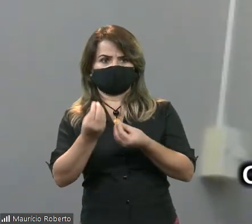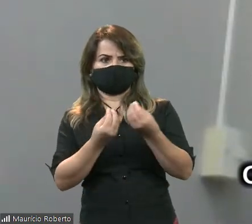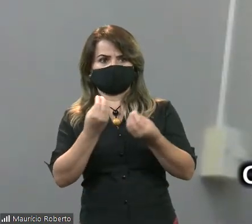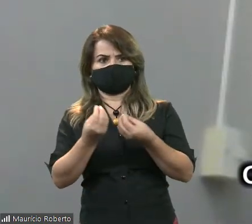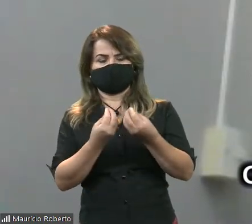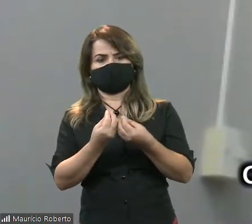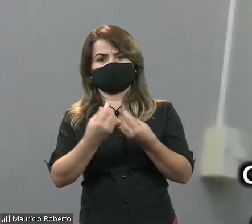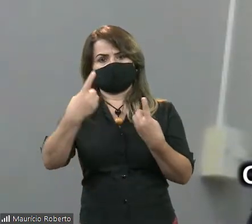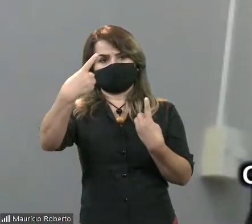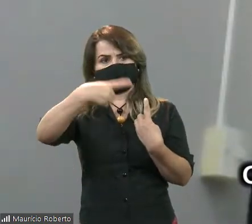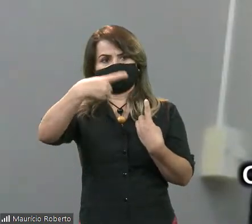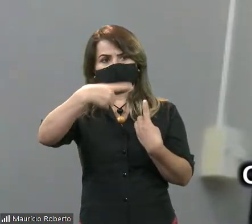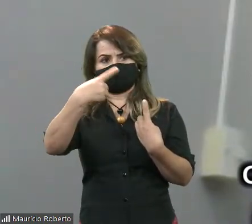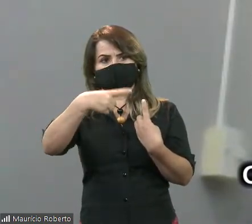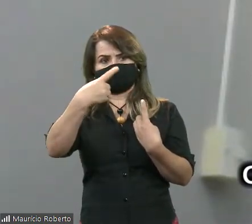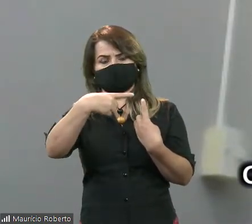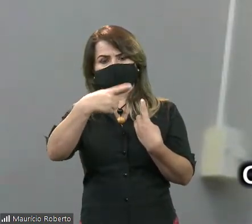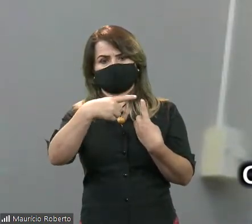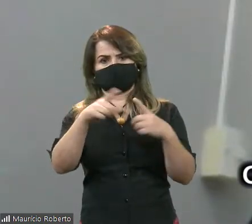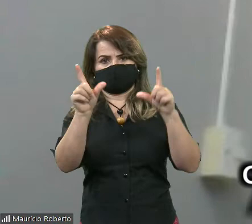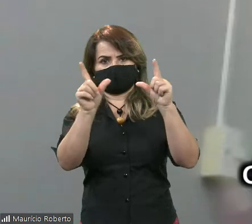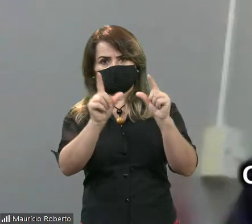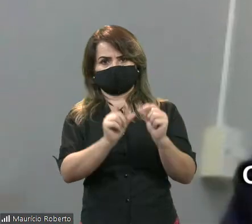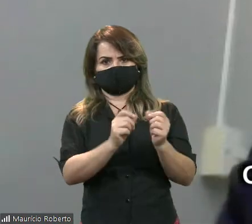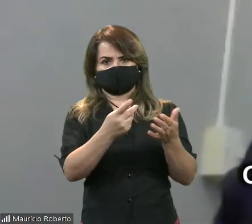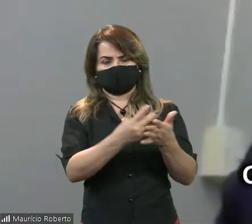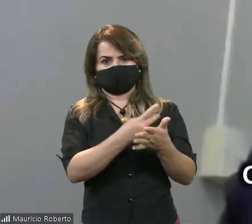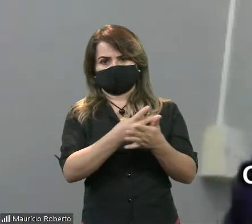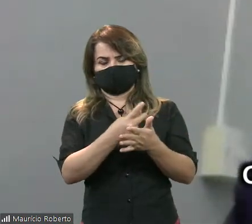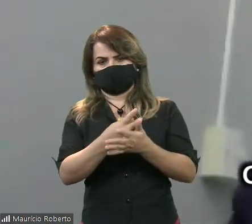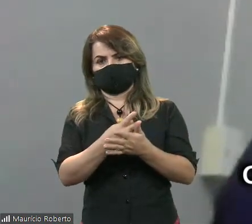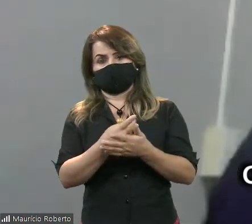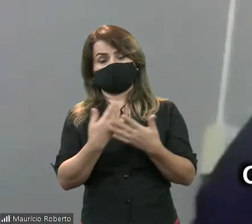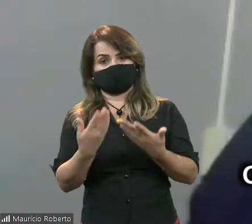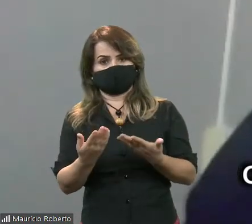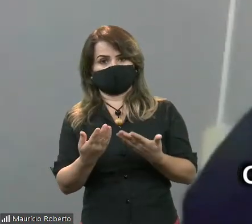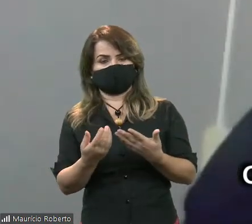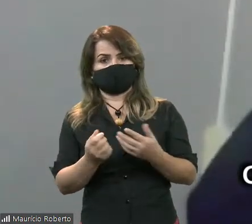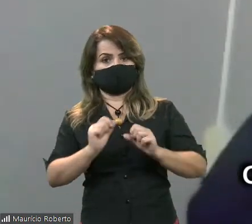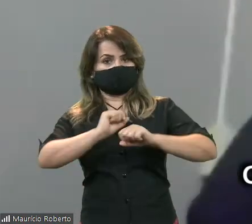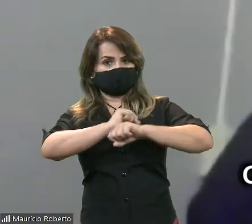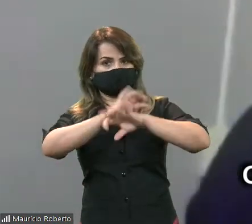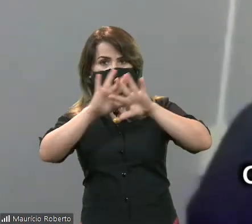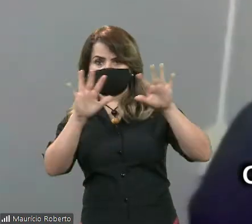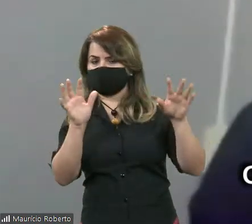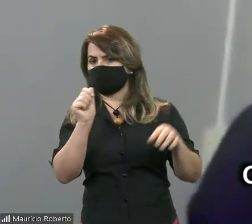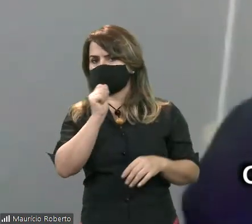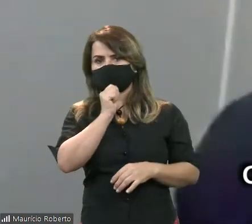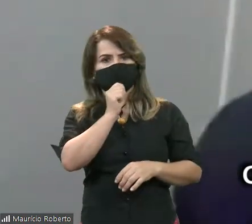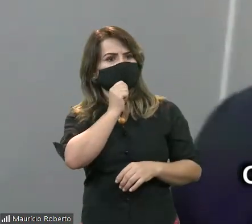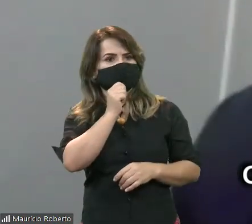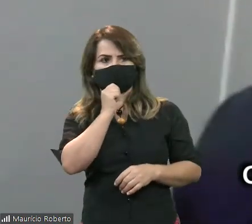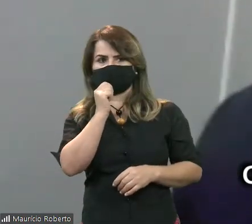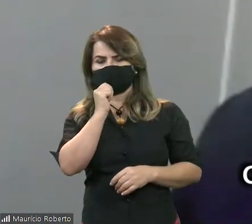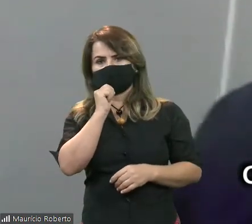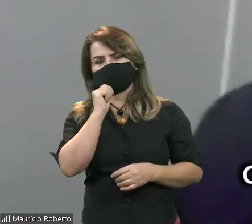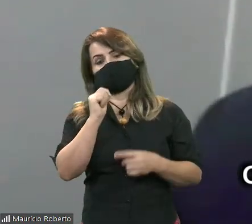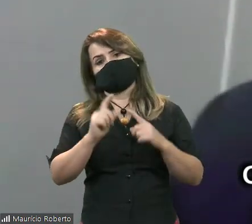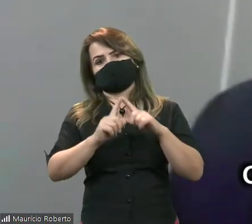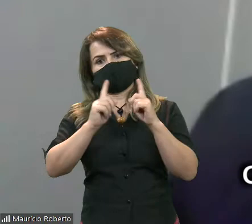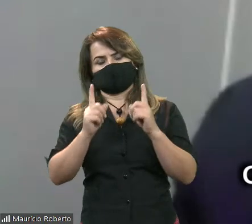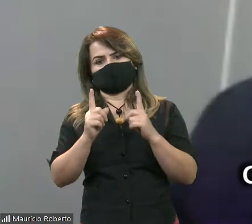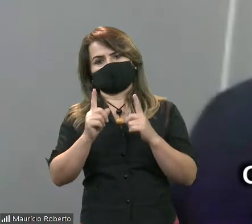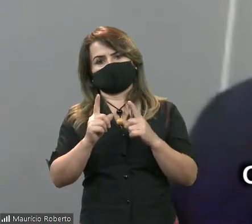o objetivo de sanar possíveis irregularidades, não é tão claro assim. A não ser que tenha alguns outros objetivos que não